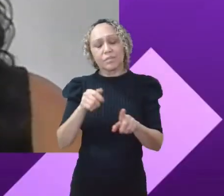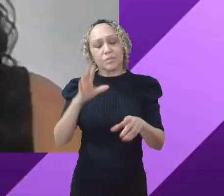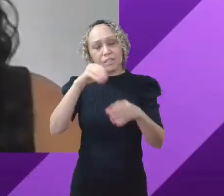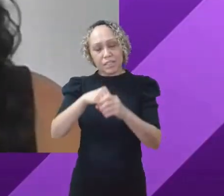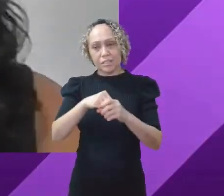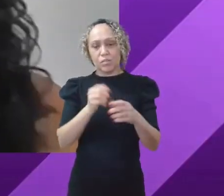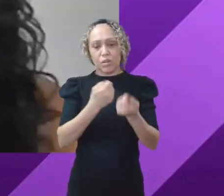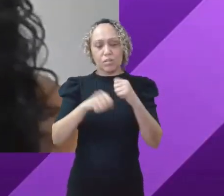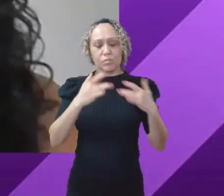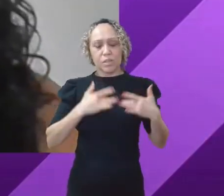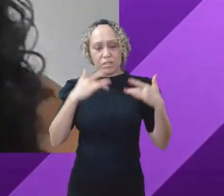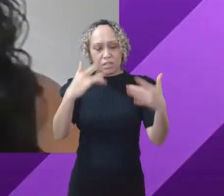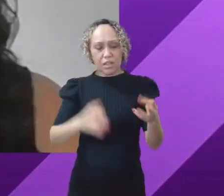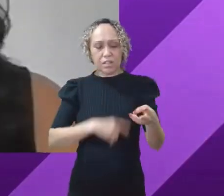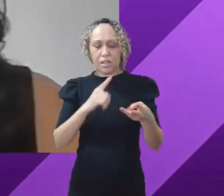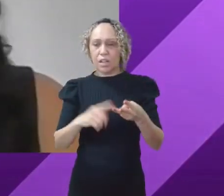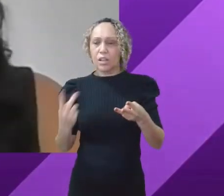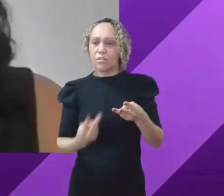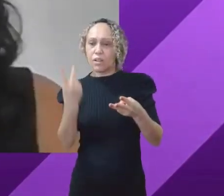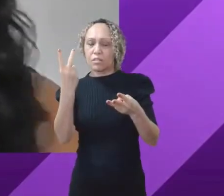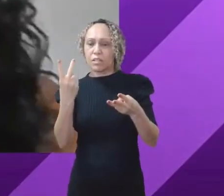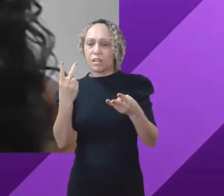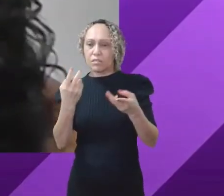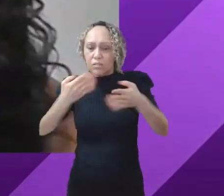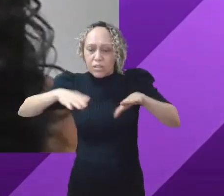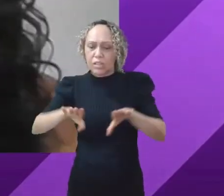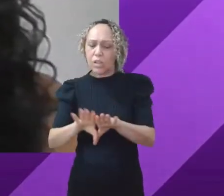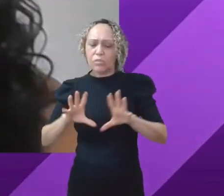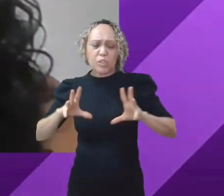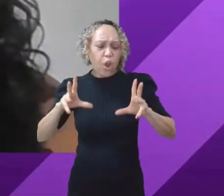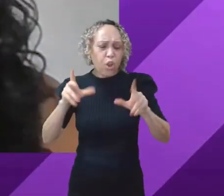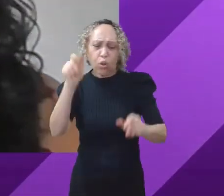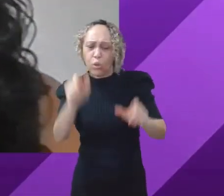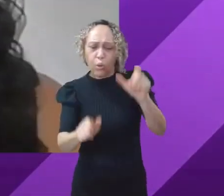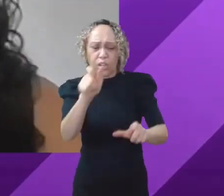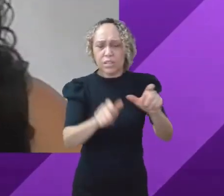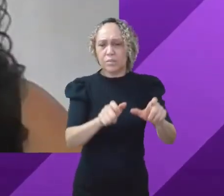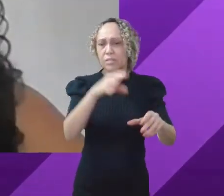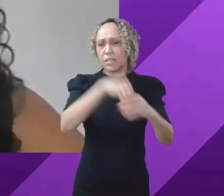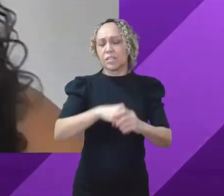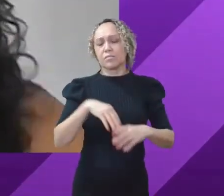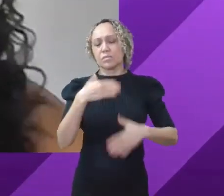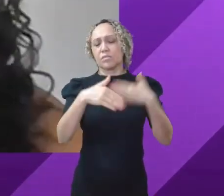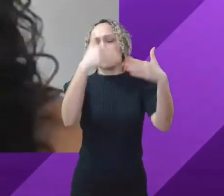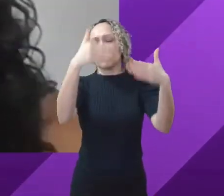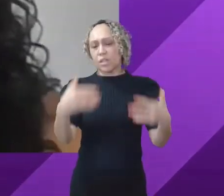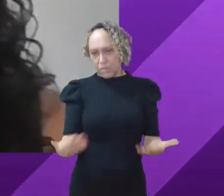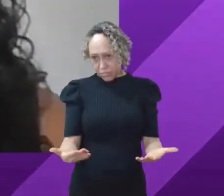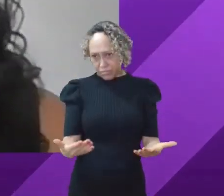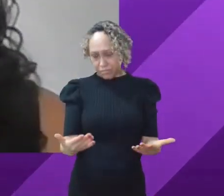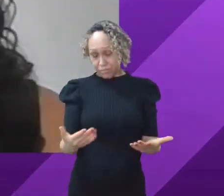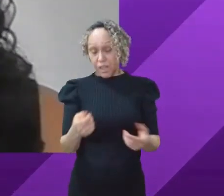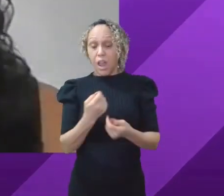solidariedade, valorização e inclusão de todas as pessoas no desenvolvimento. Então, é a